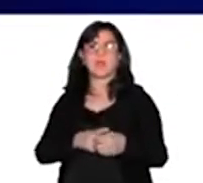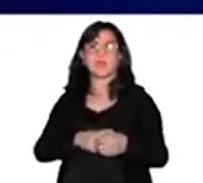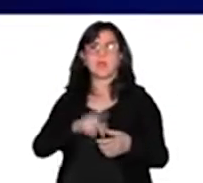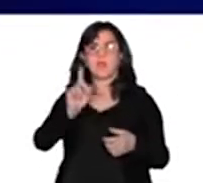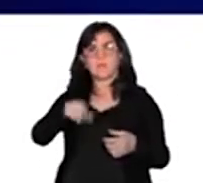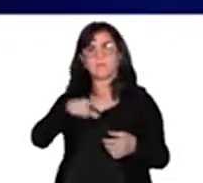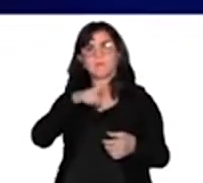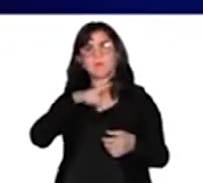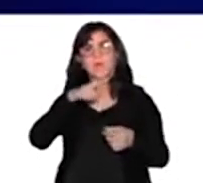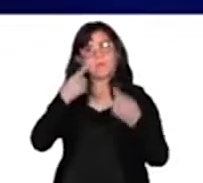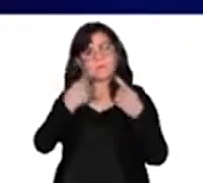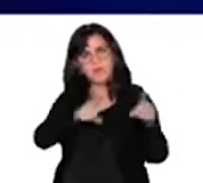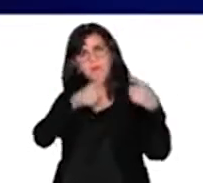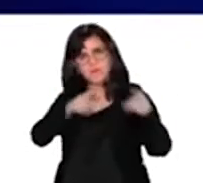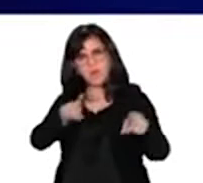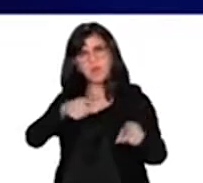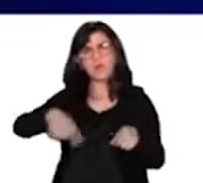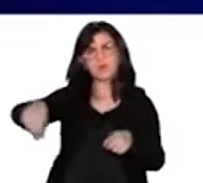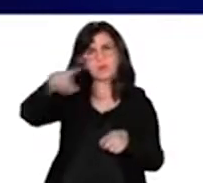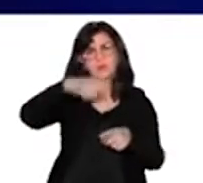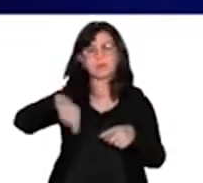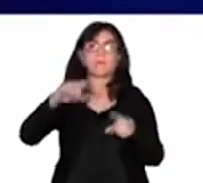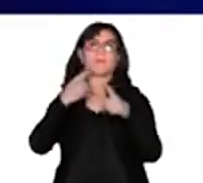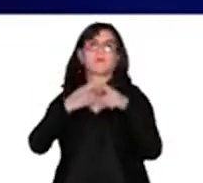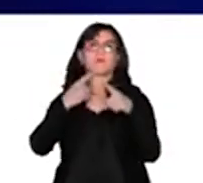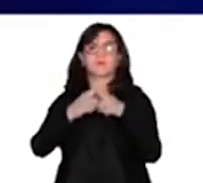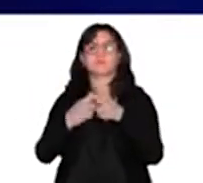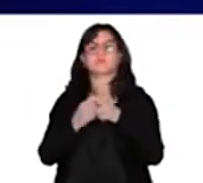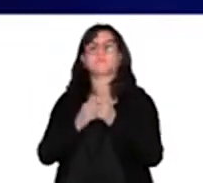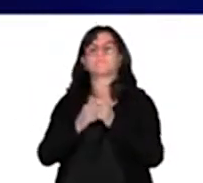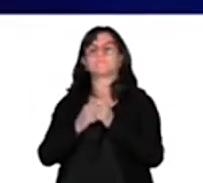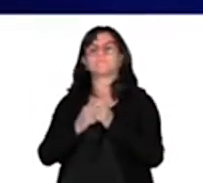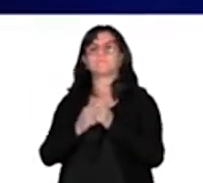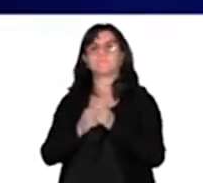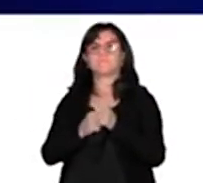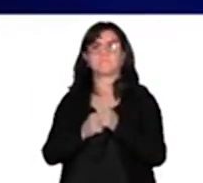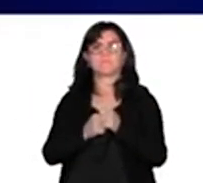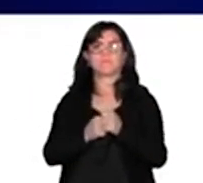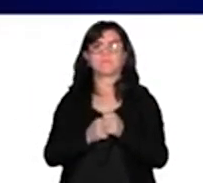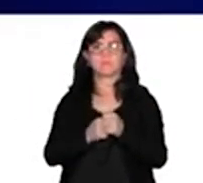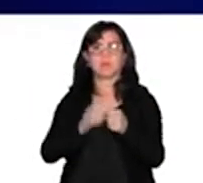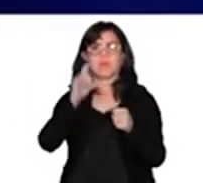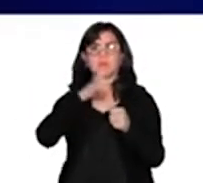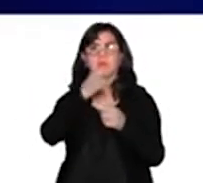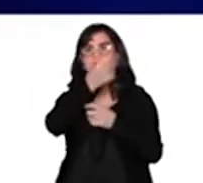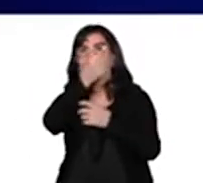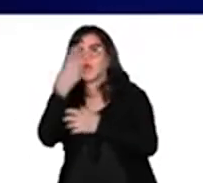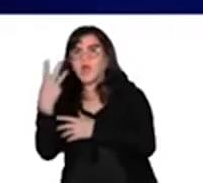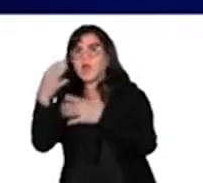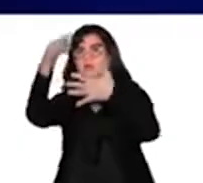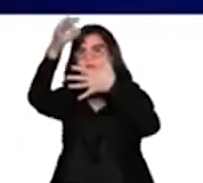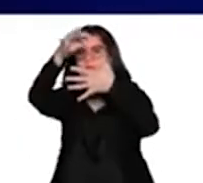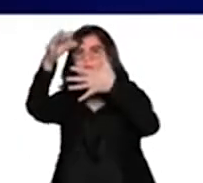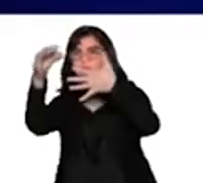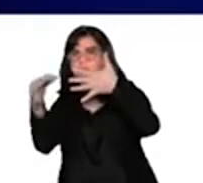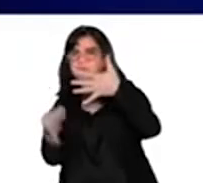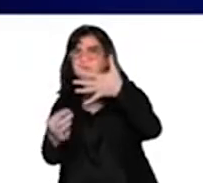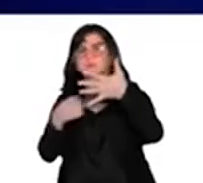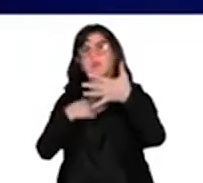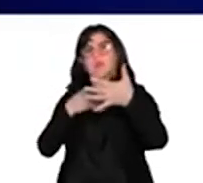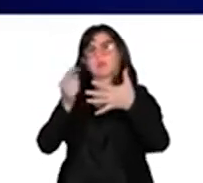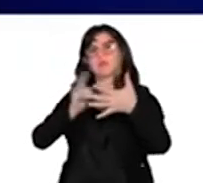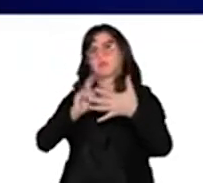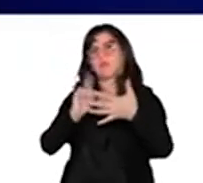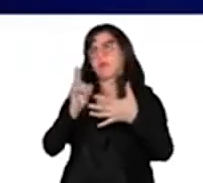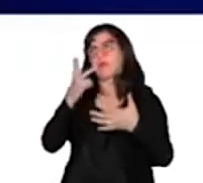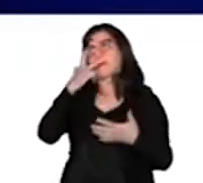ela é bem provocativa, porque ela tem vários aspectos que